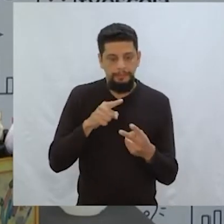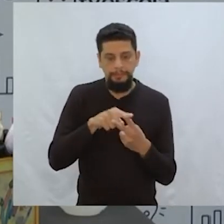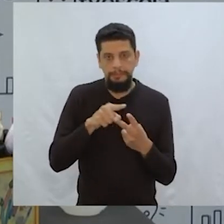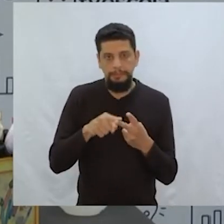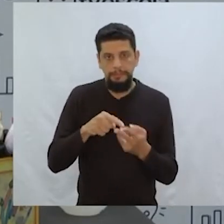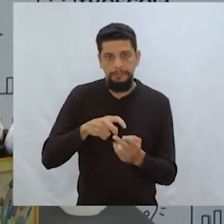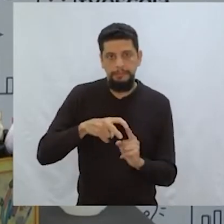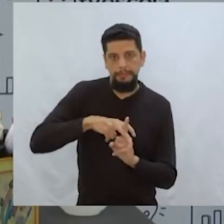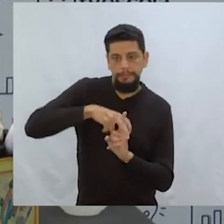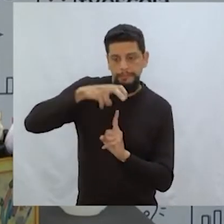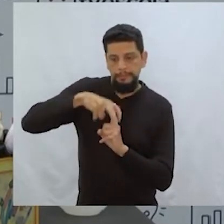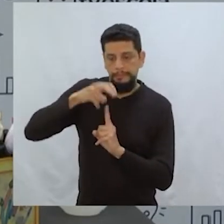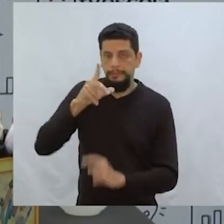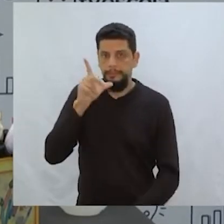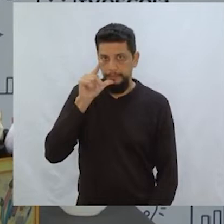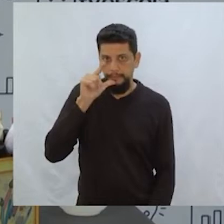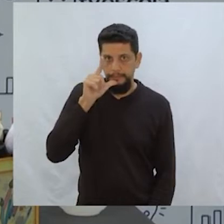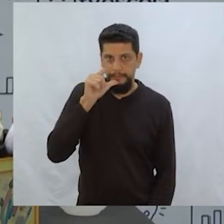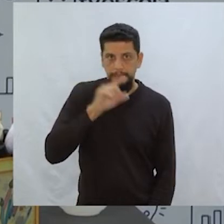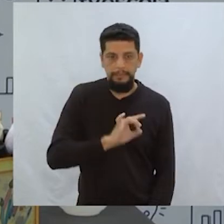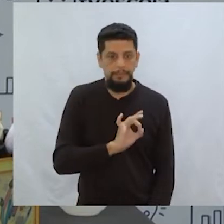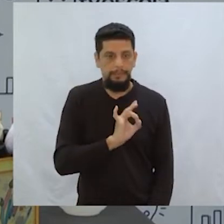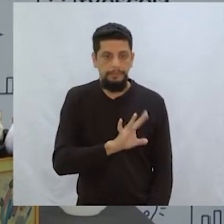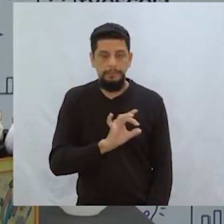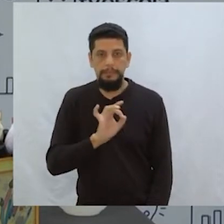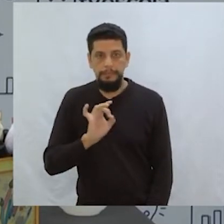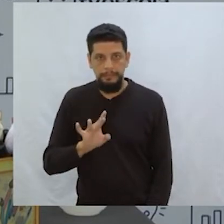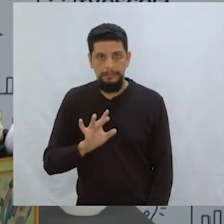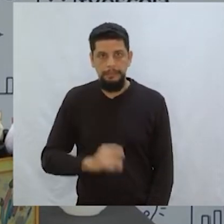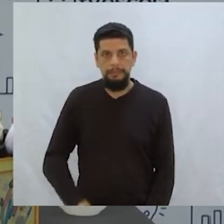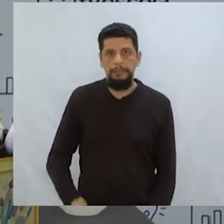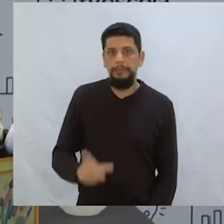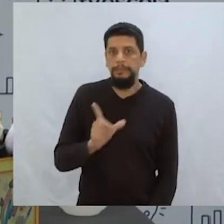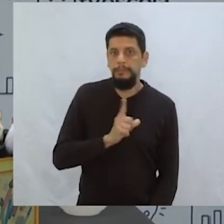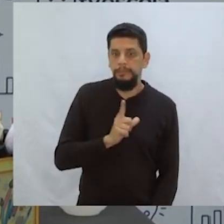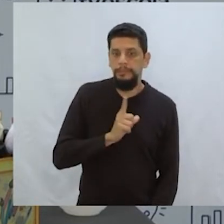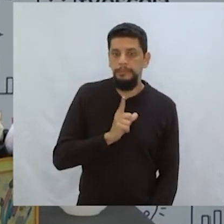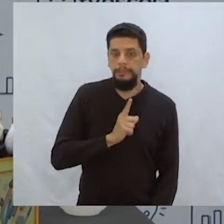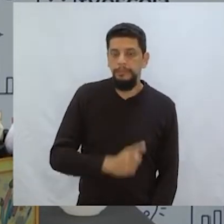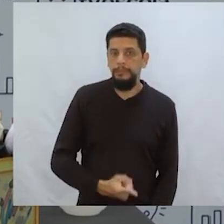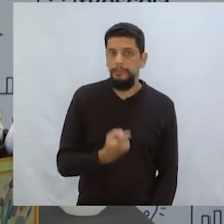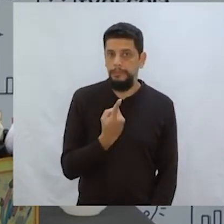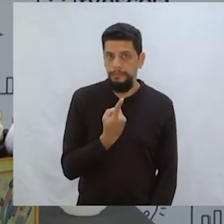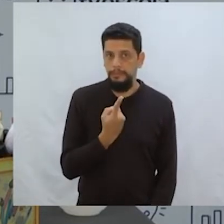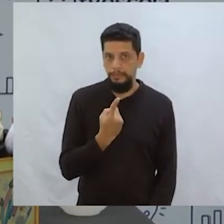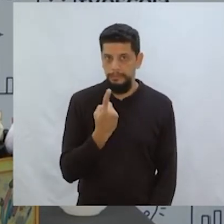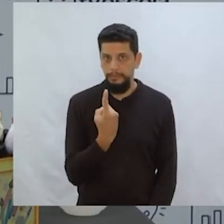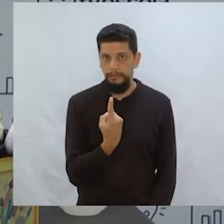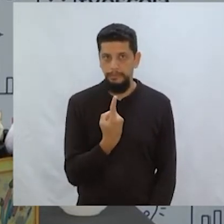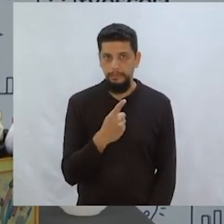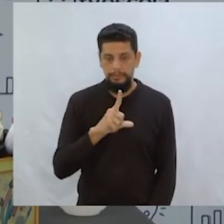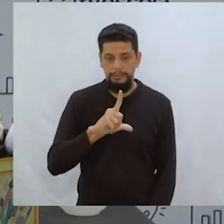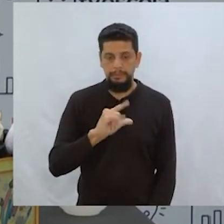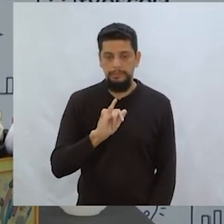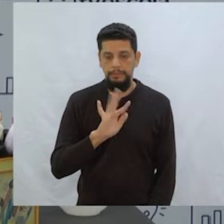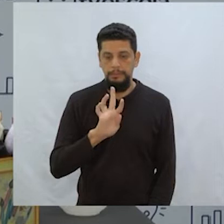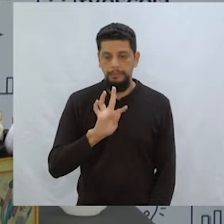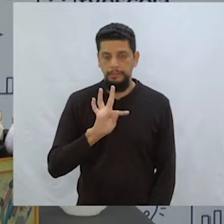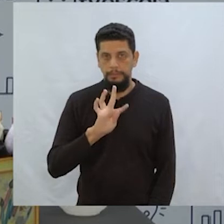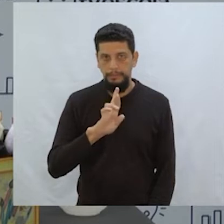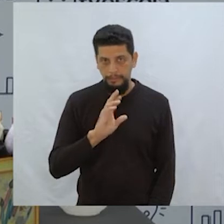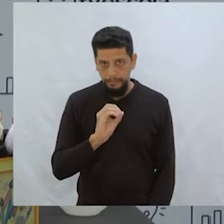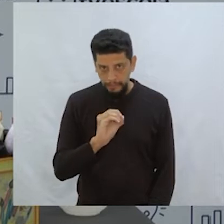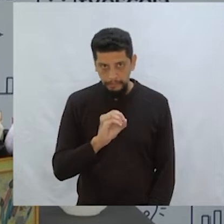2 garrafas de água e cada uma aqui tem 1 litro. Estão